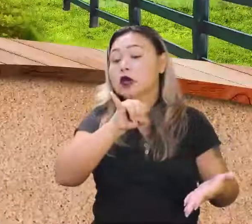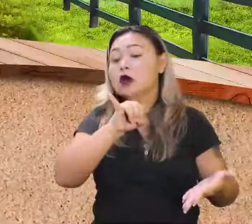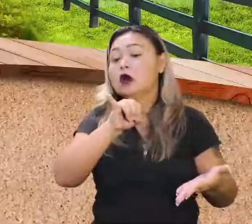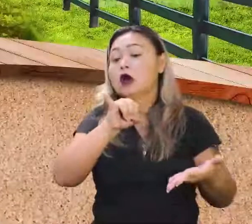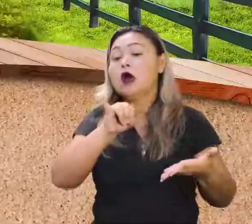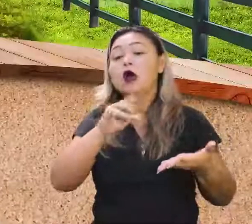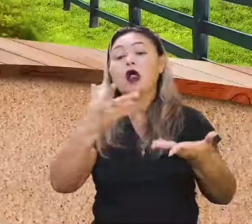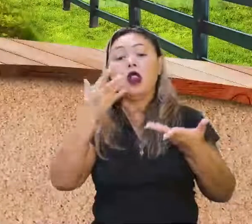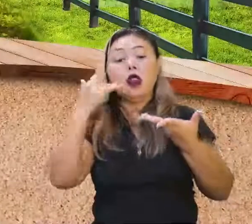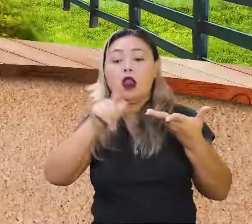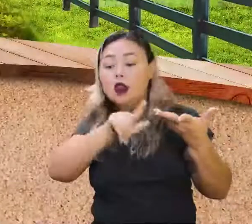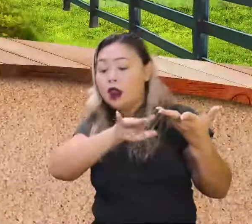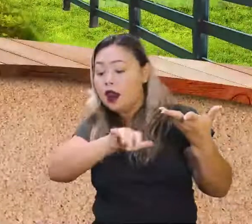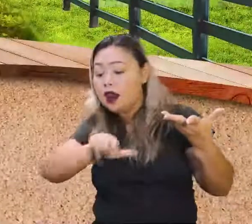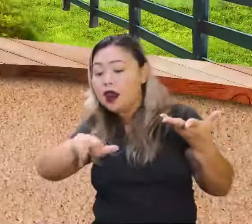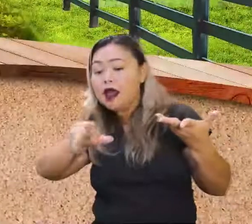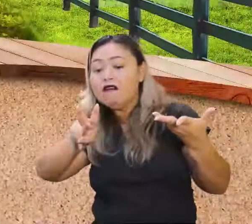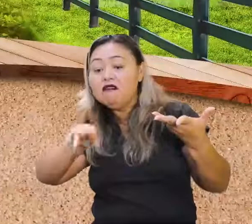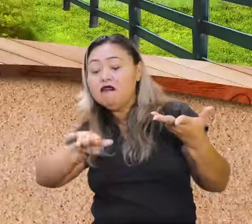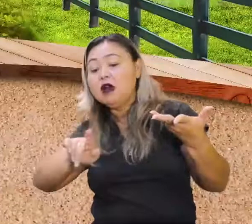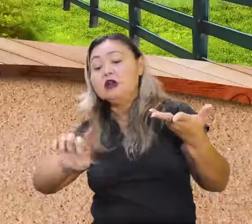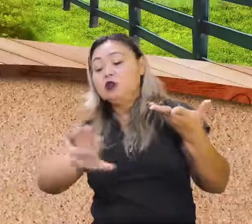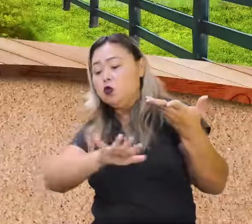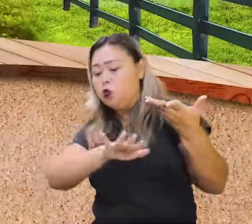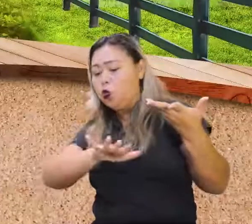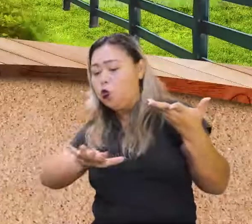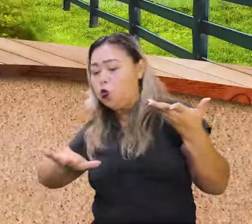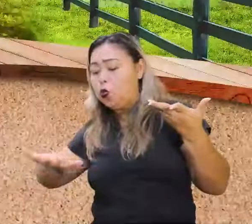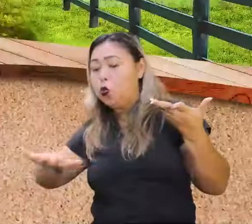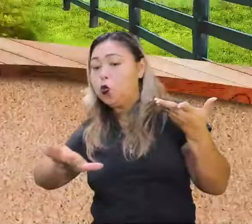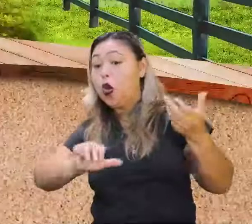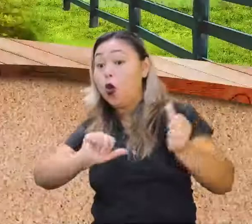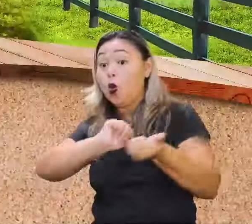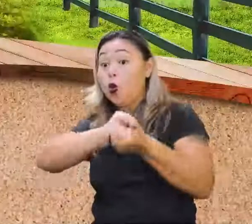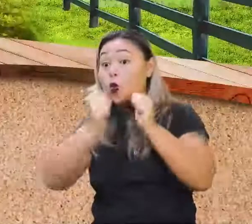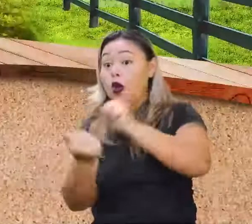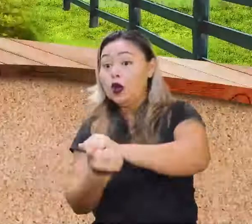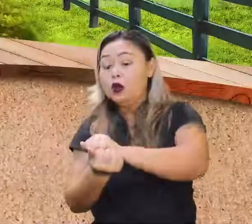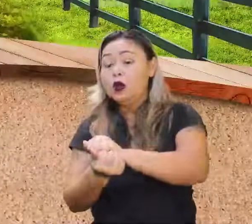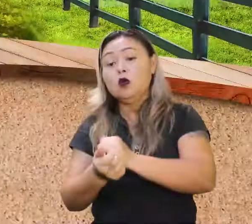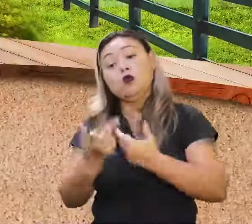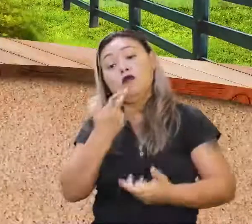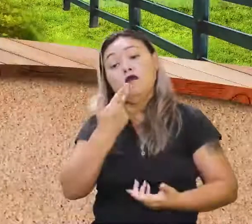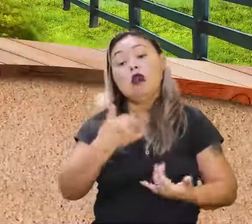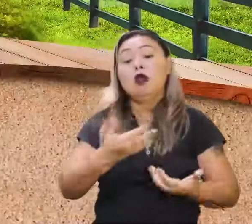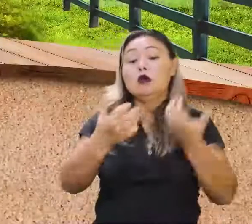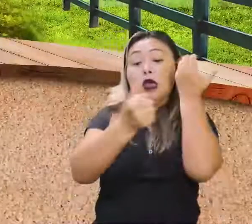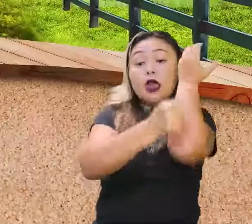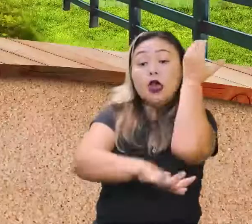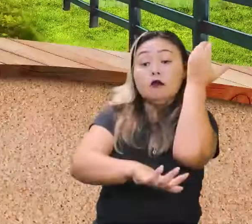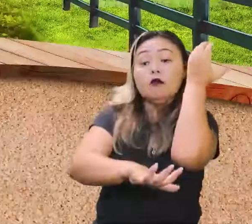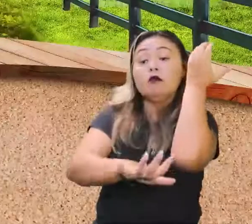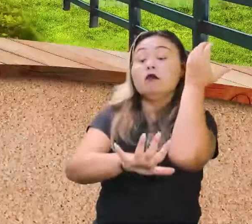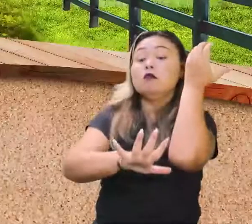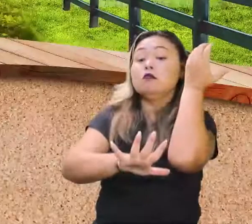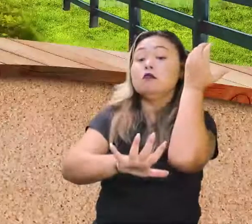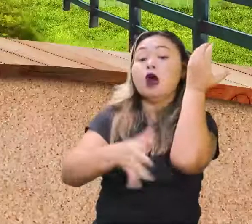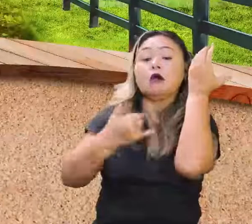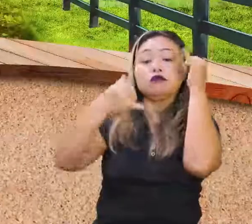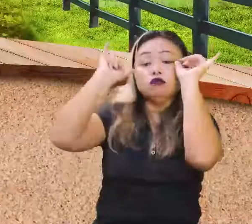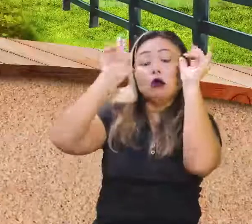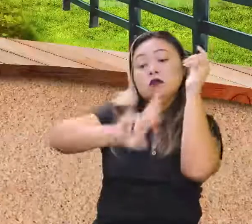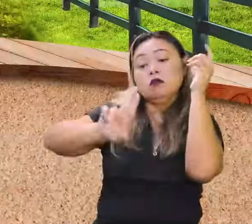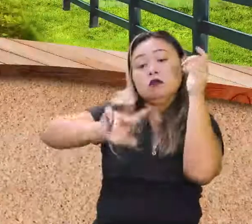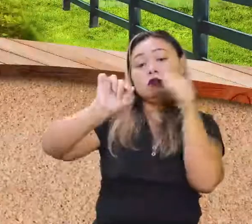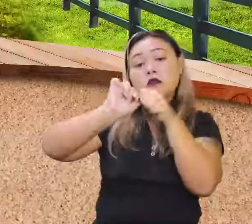colocar lavagem, altera. Eu não estou falando que a bosta do bovino não pode